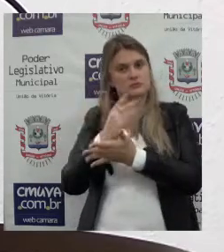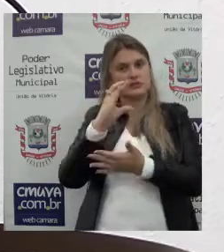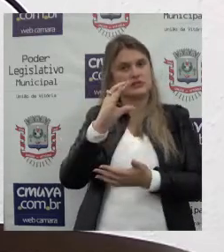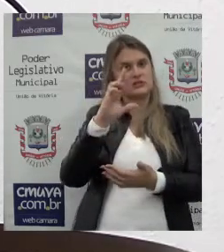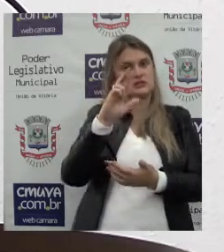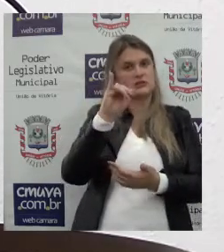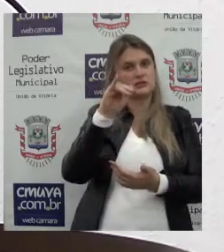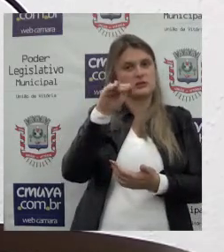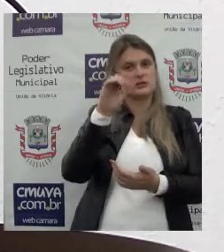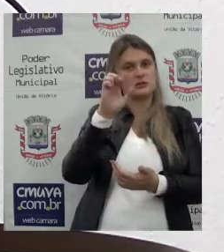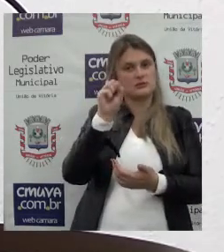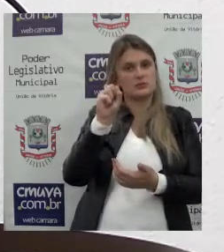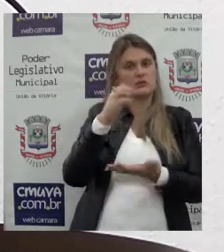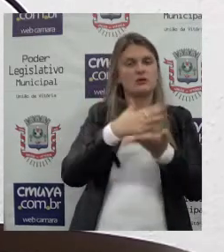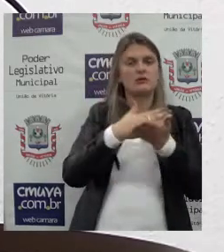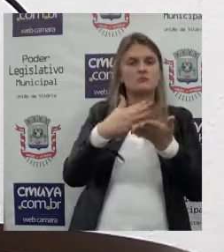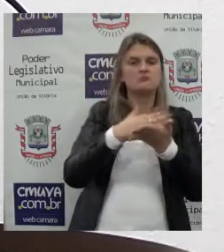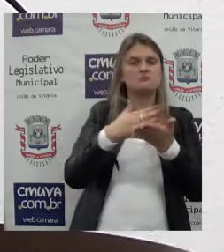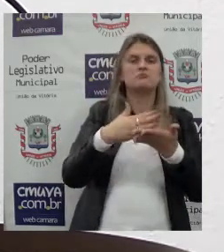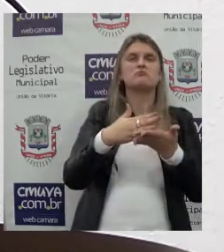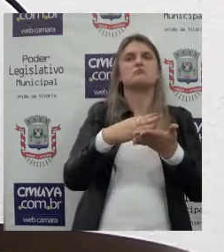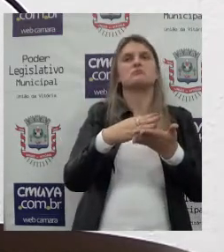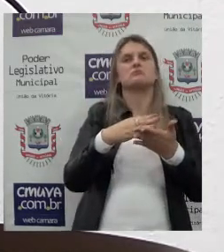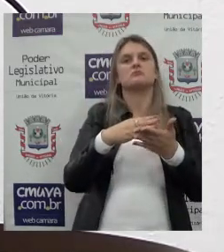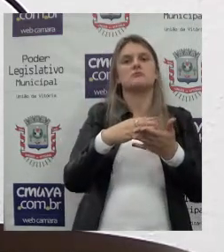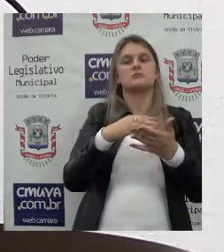de criminalidade. Comércio